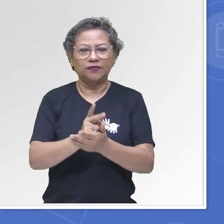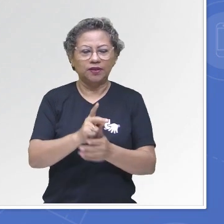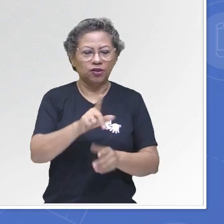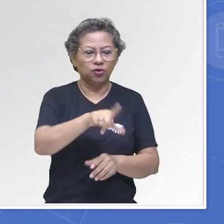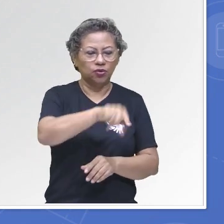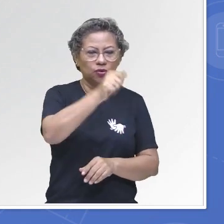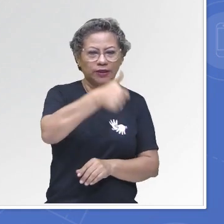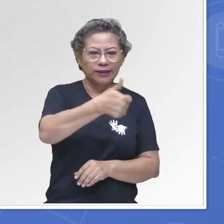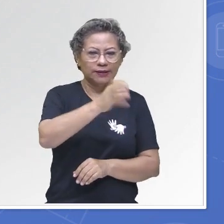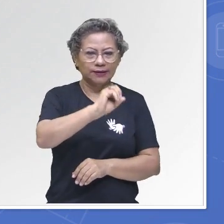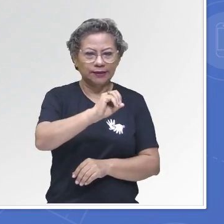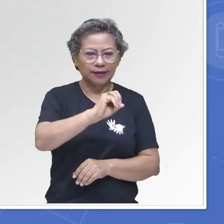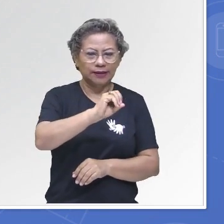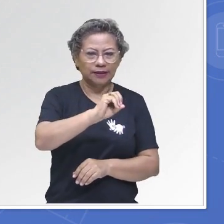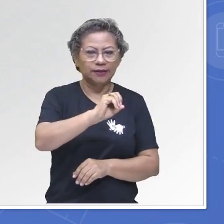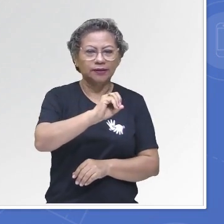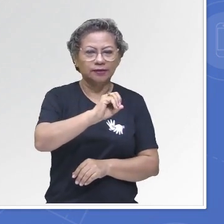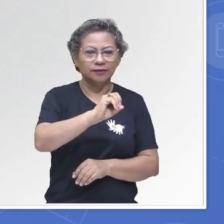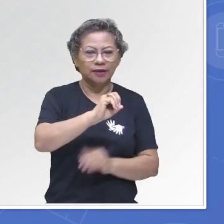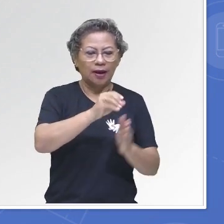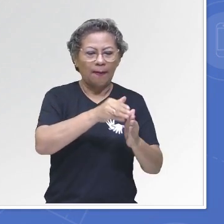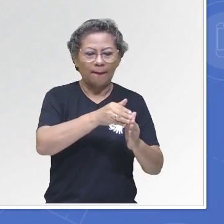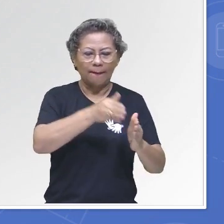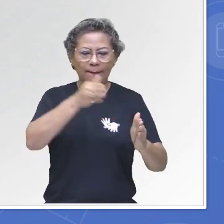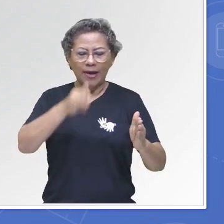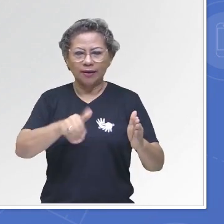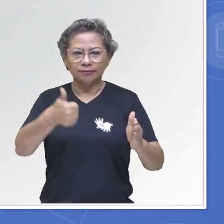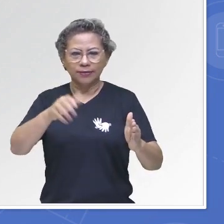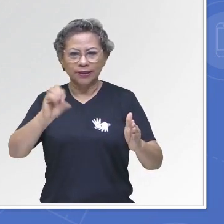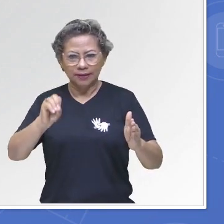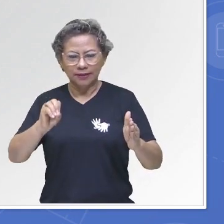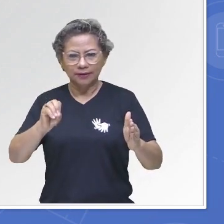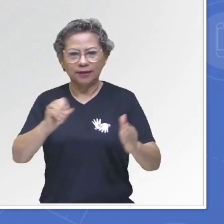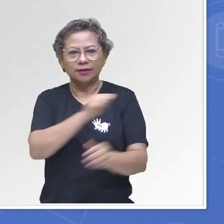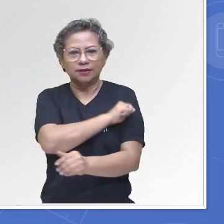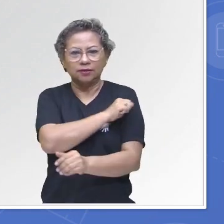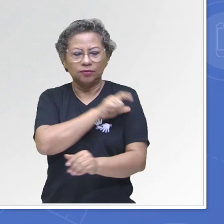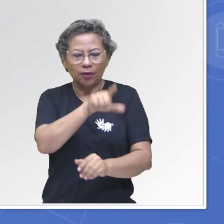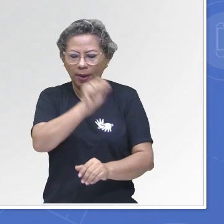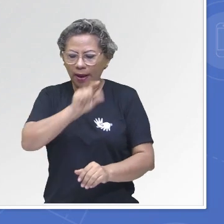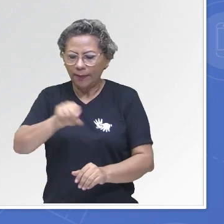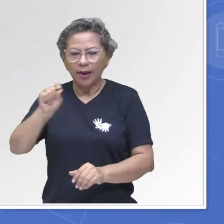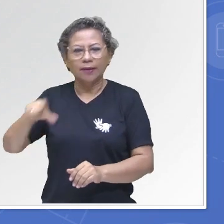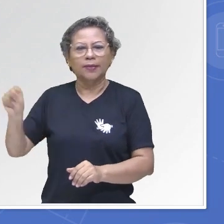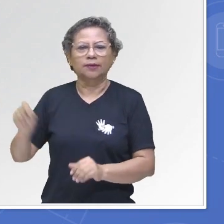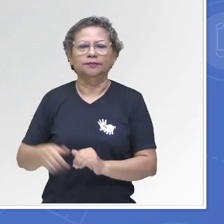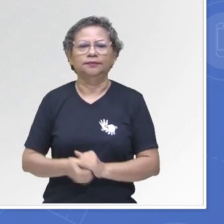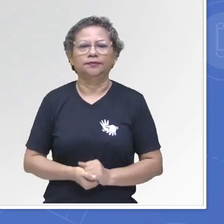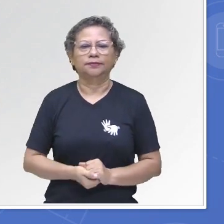aí a aleatória proporcional e estratificada, né?